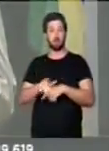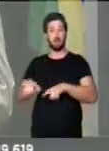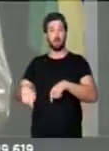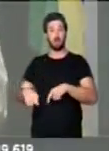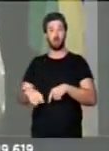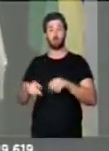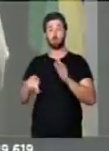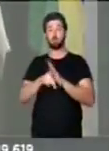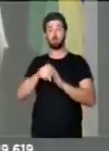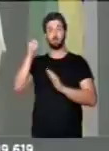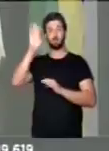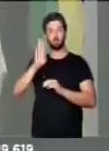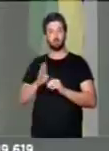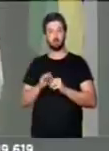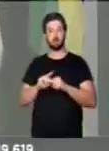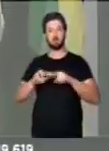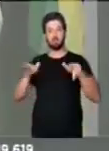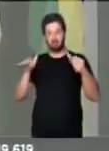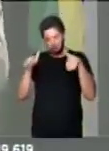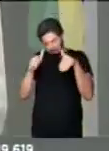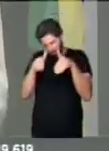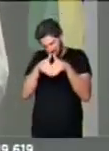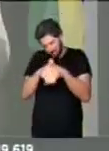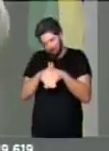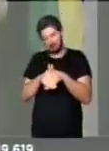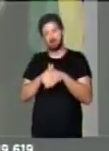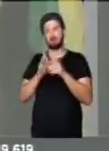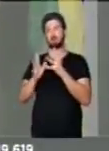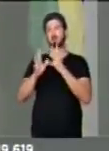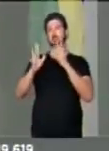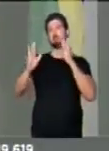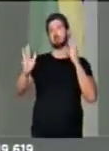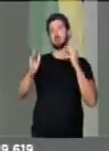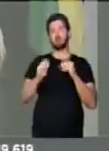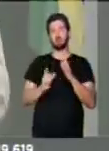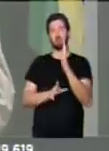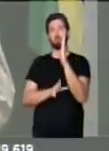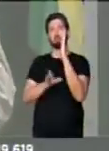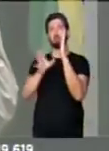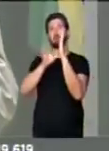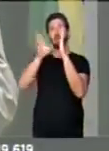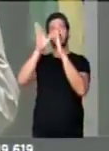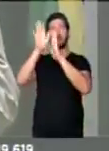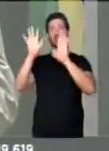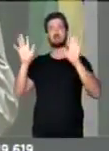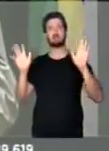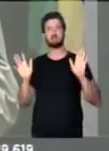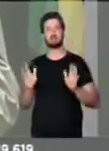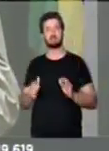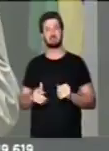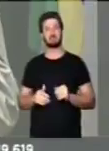agricultor brasileiro sem aquela humilhação, daquela fila, daquela burocracia.